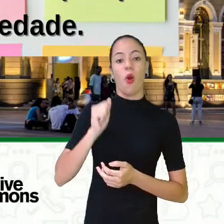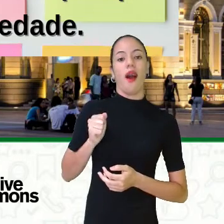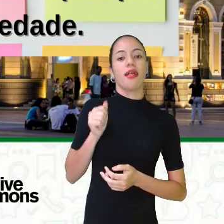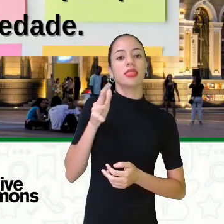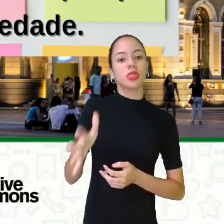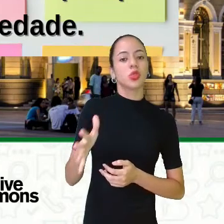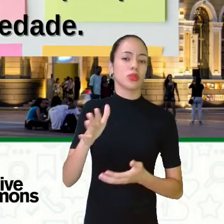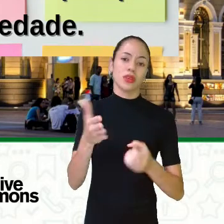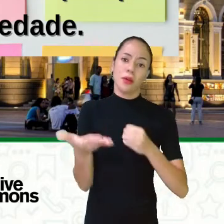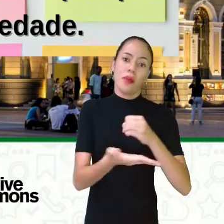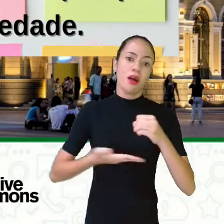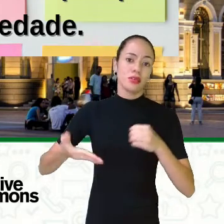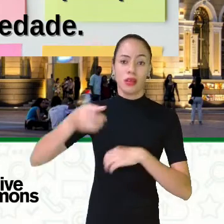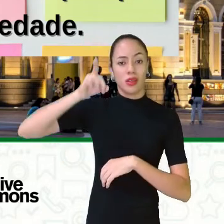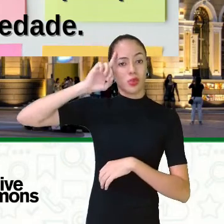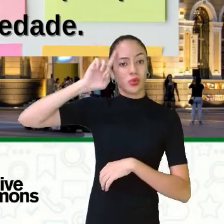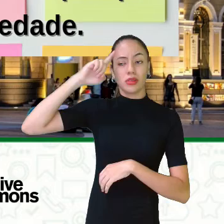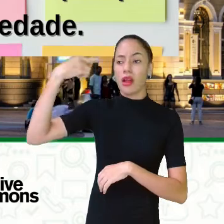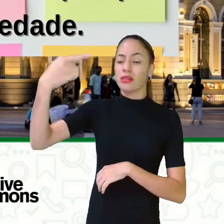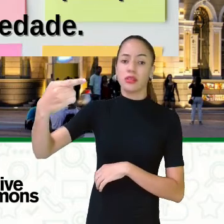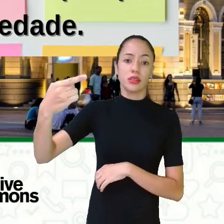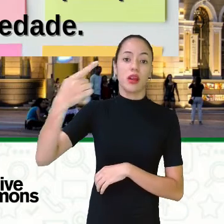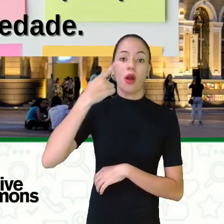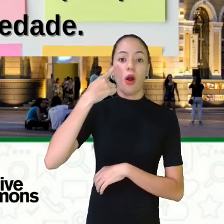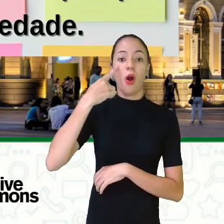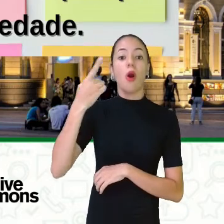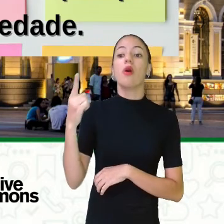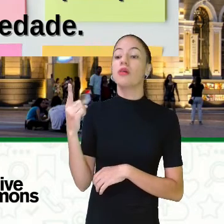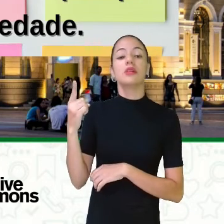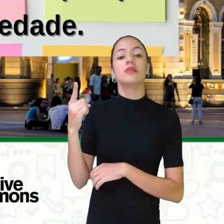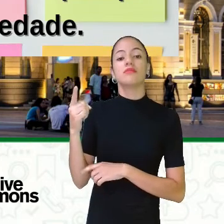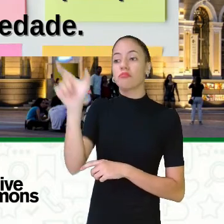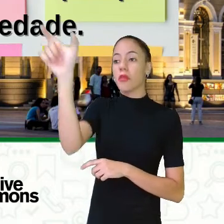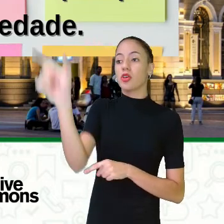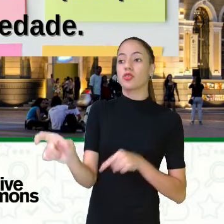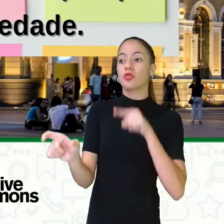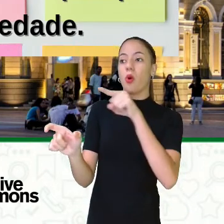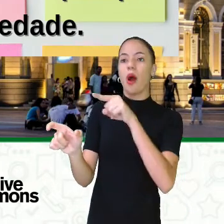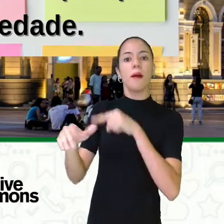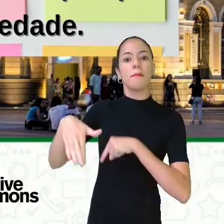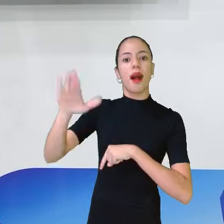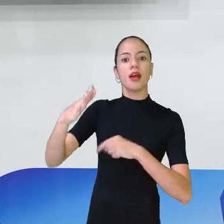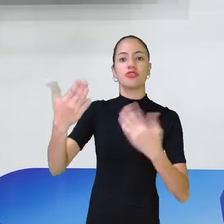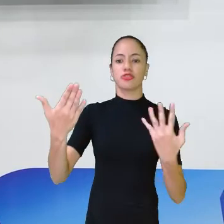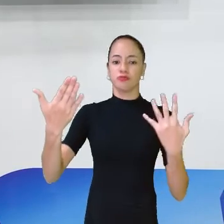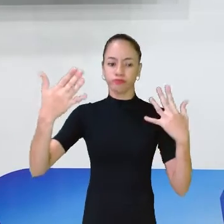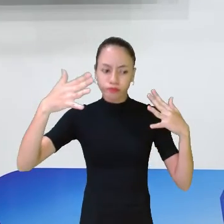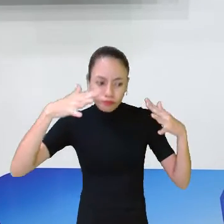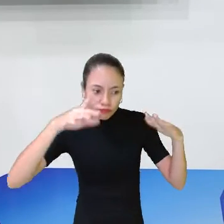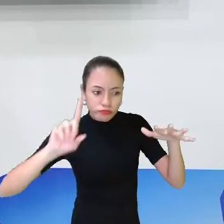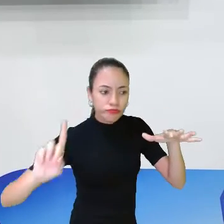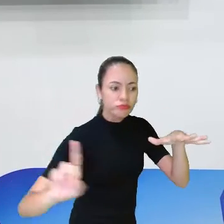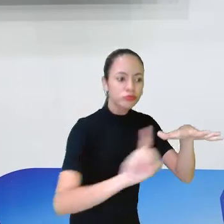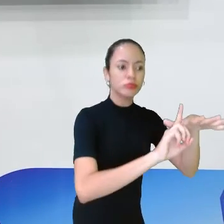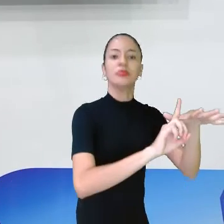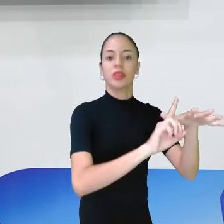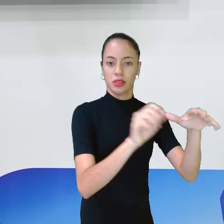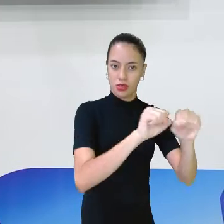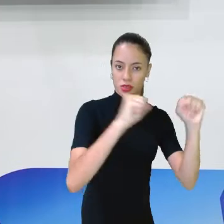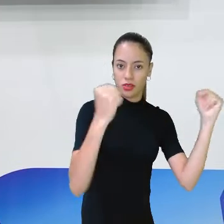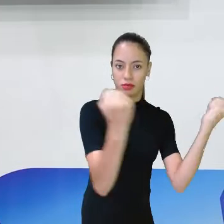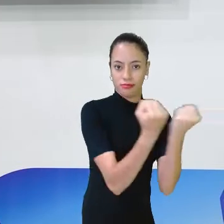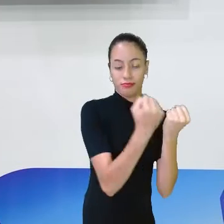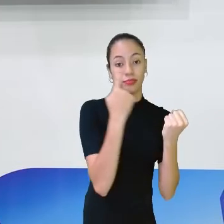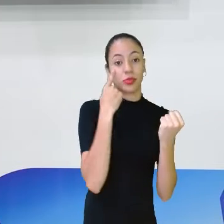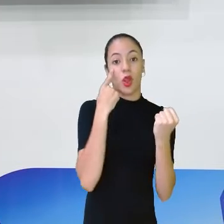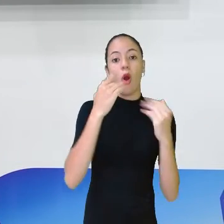dia podem fazer qualquer pessoa ser mais inclusiva na sociedade. Vamos fazer agora a questão, né? Noronha